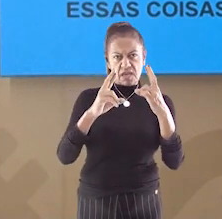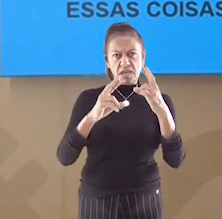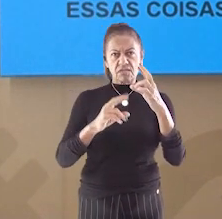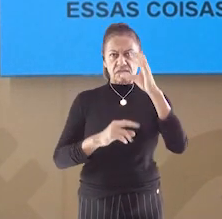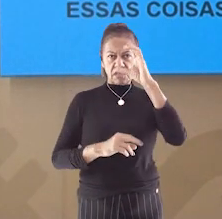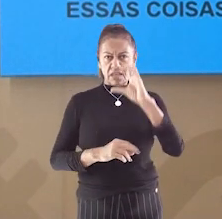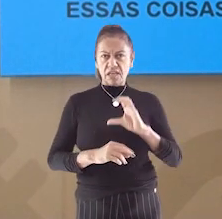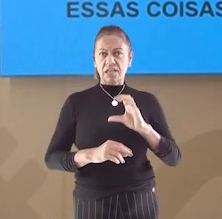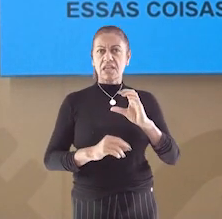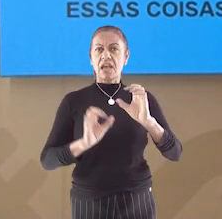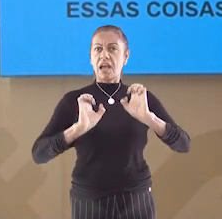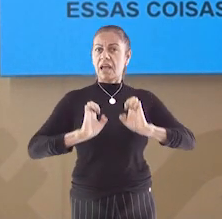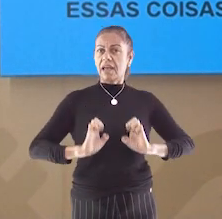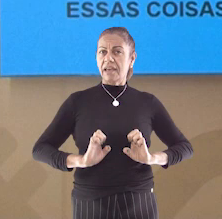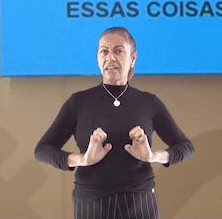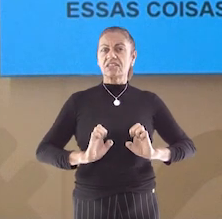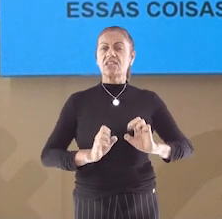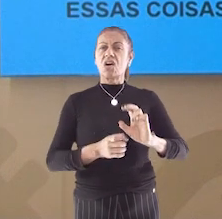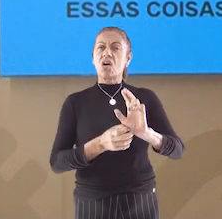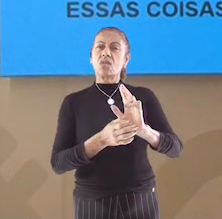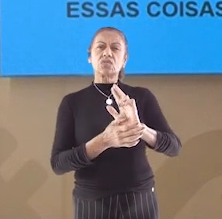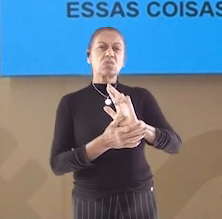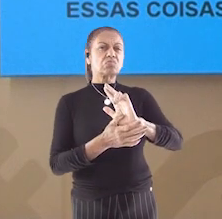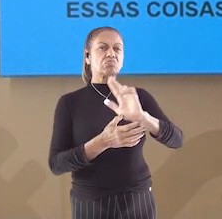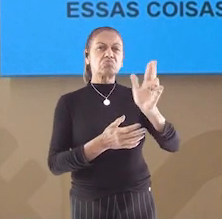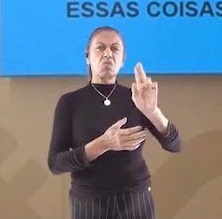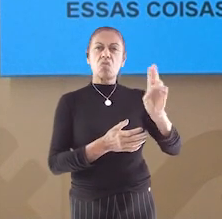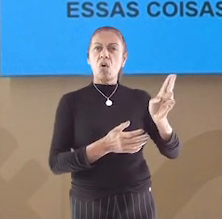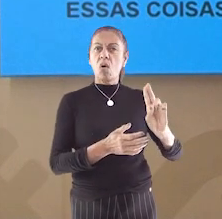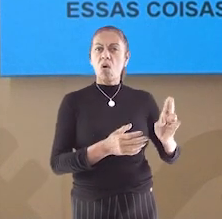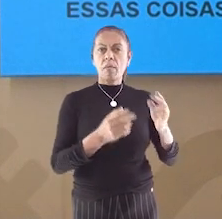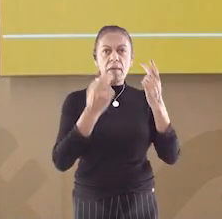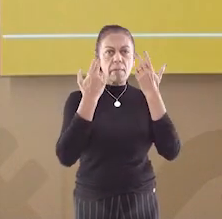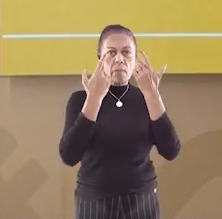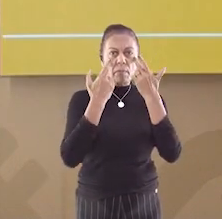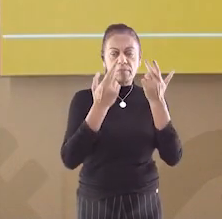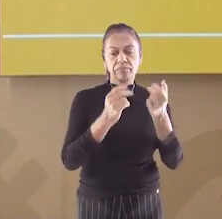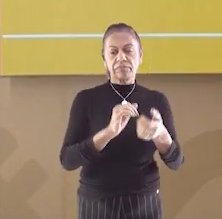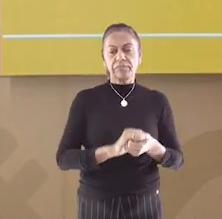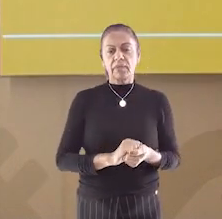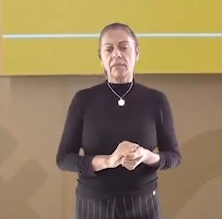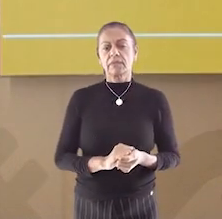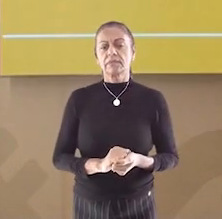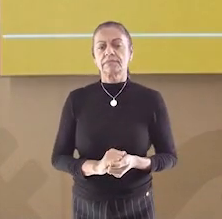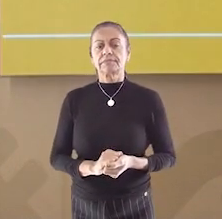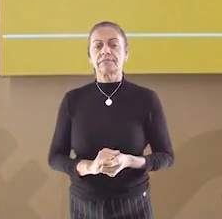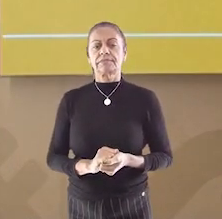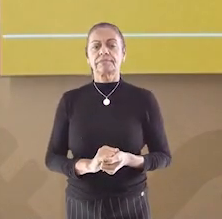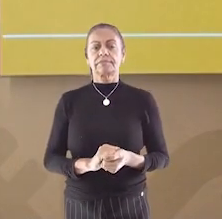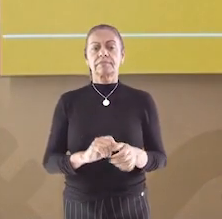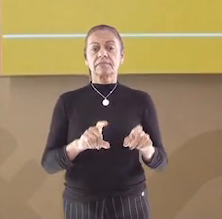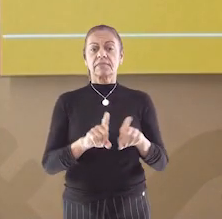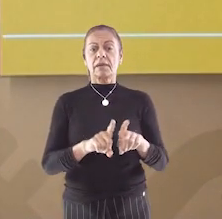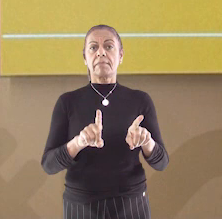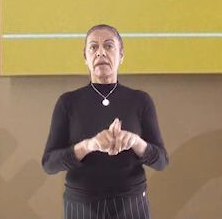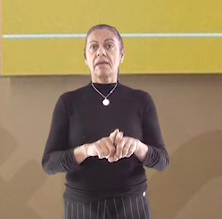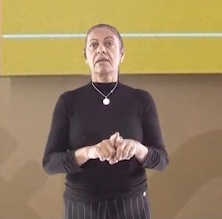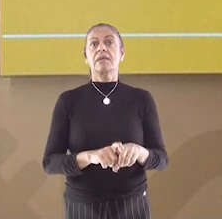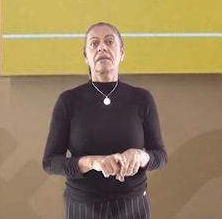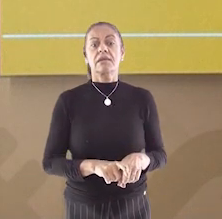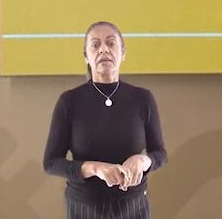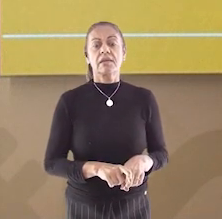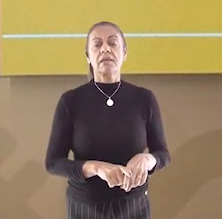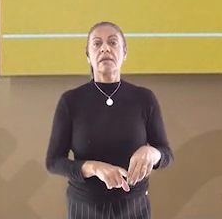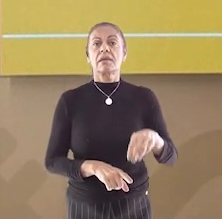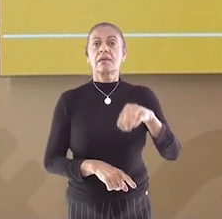cidadania, ética, são nomes genéricos para as coisas. Olha esses outros exemplos. Aqui temos mulher,